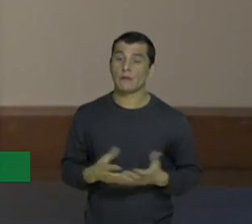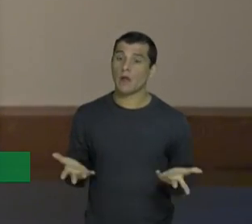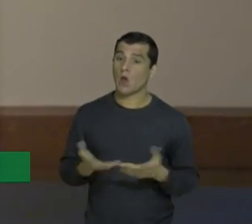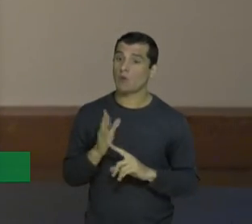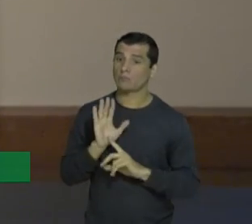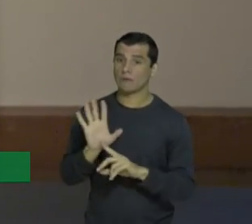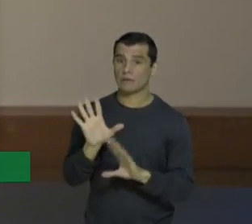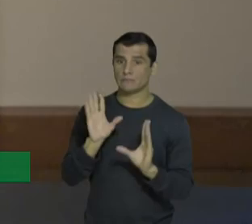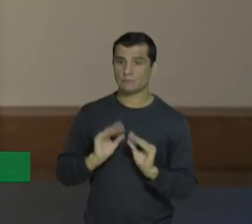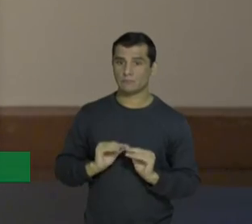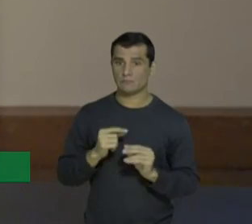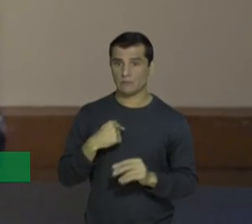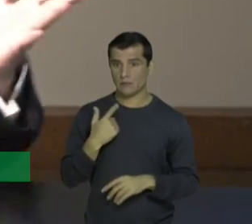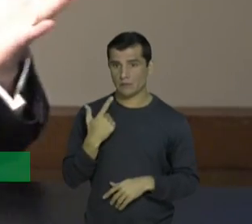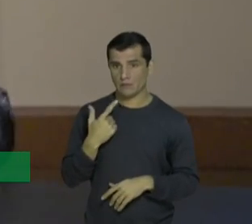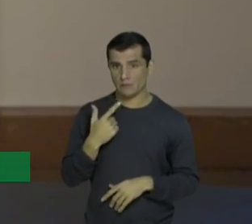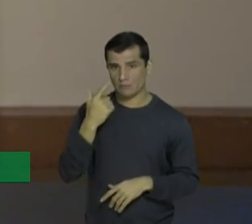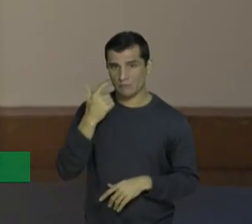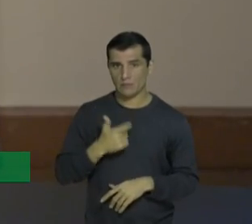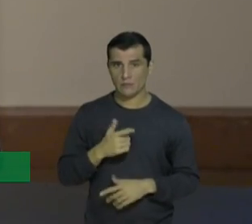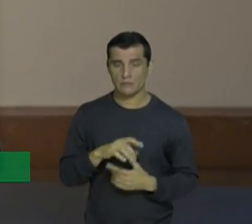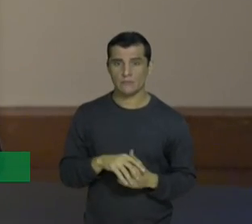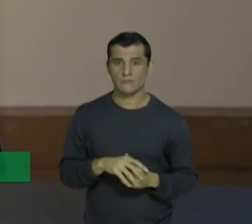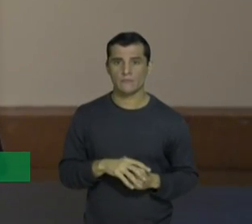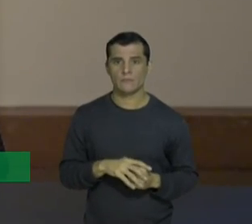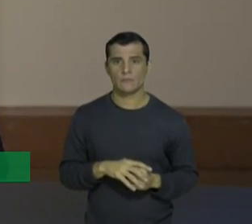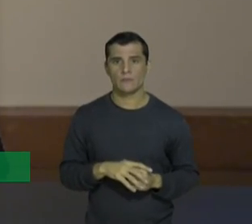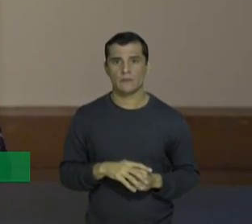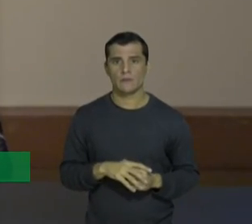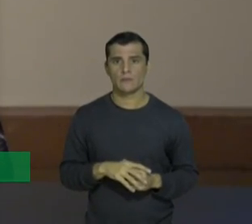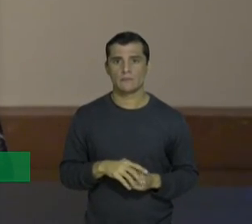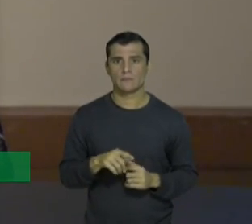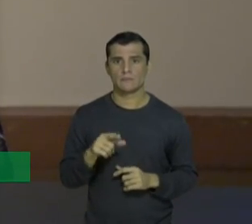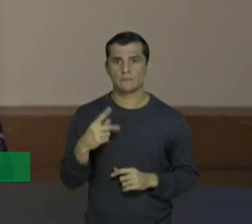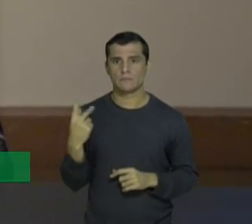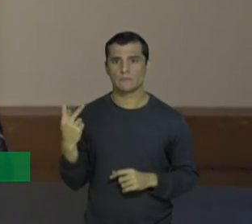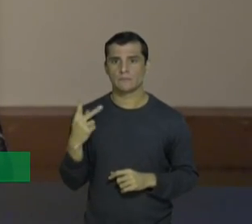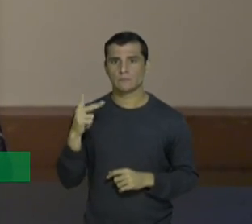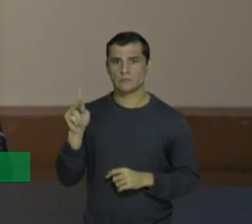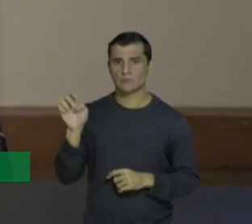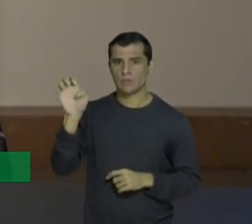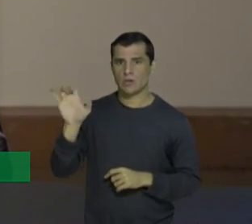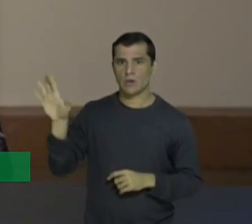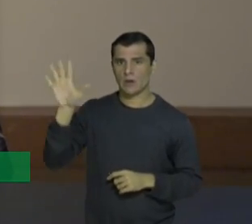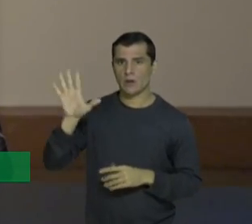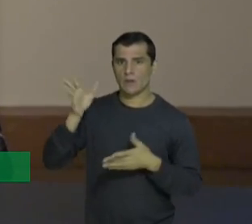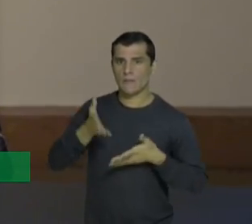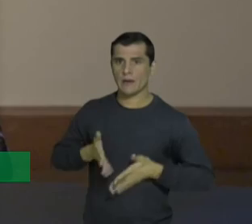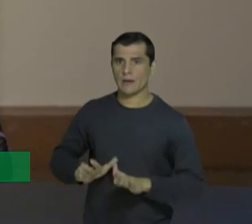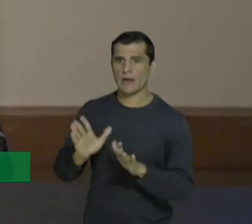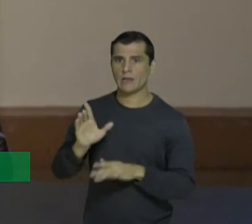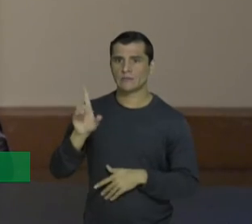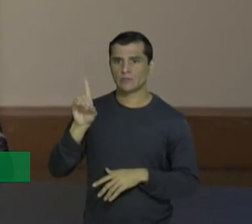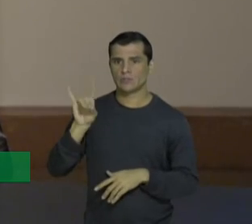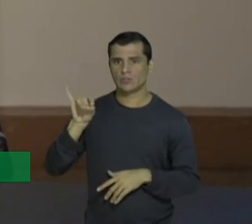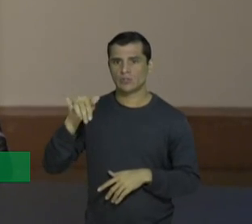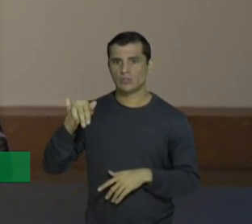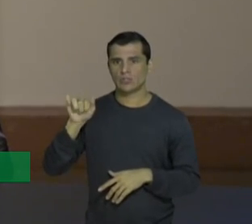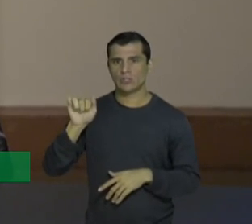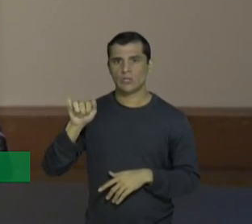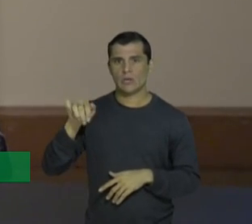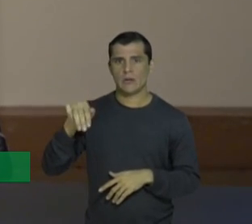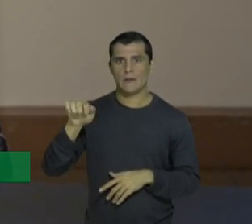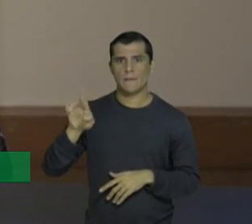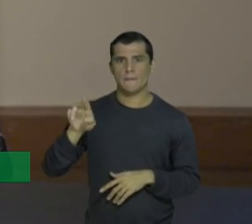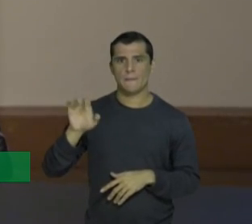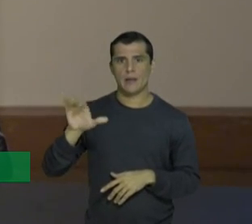eh para quem não sabe eu também como professor Bal tazar sou europeu eu sou dinamarquês nasci na Dinamarca eu cresci Vivi muitos